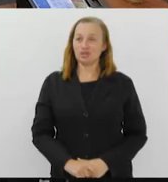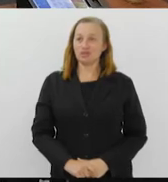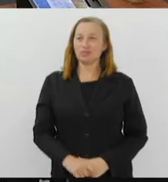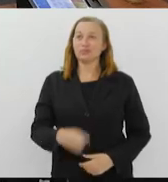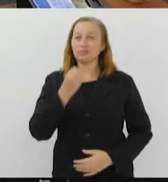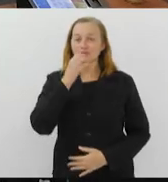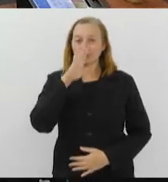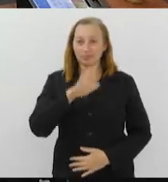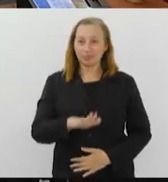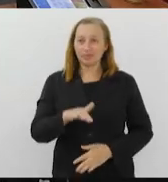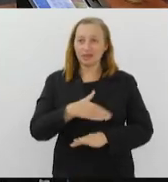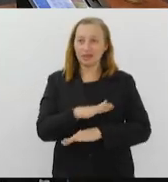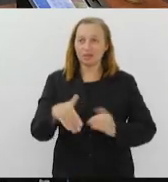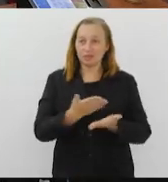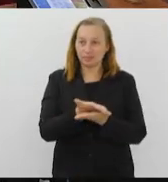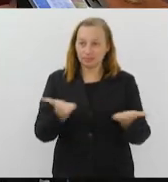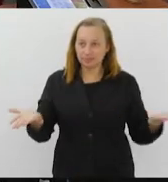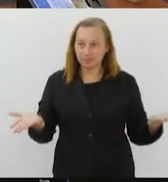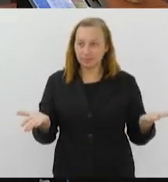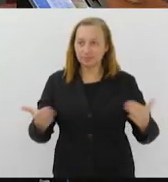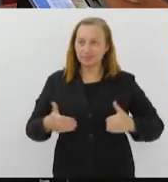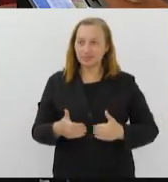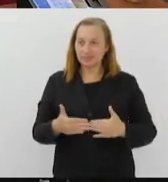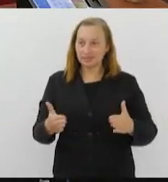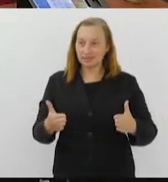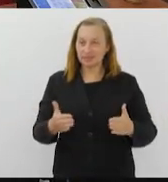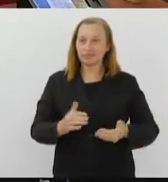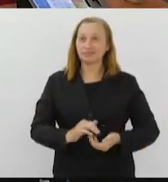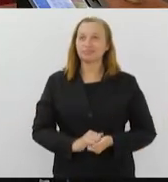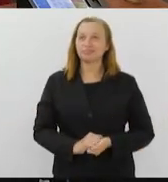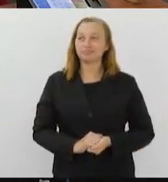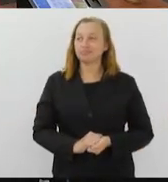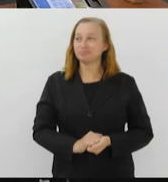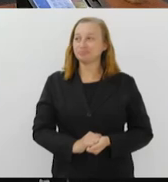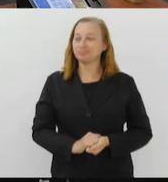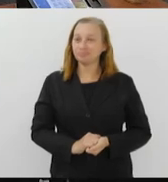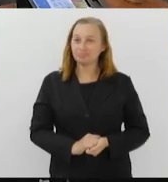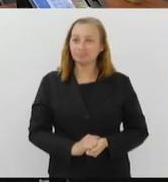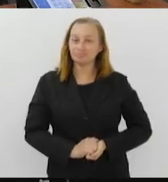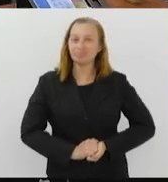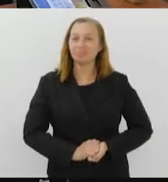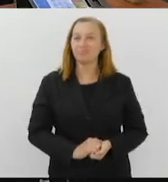Boa tarde a todos e todas. Está reaberta a sessão.